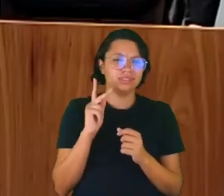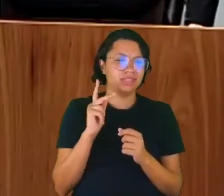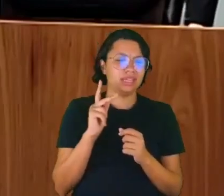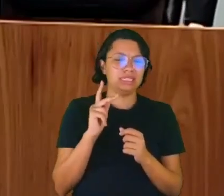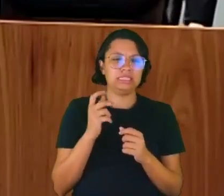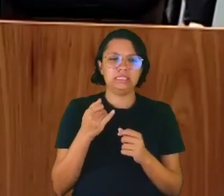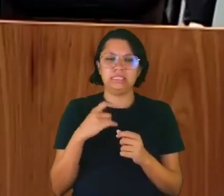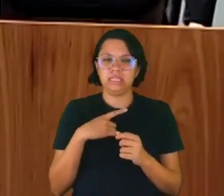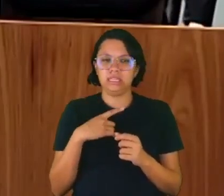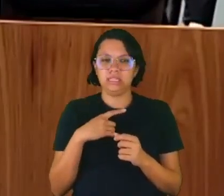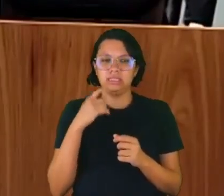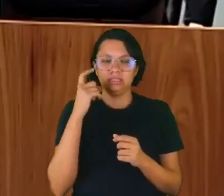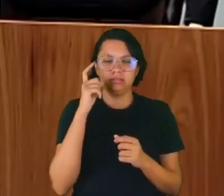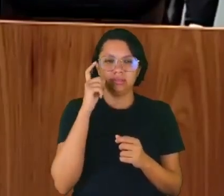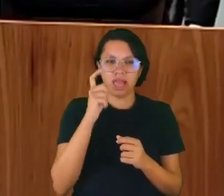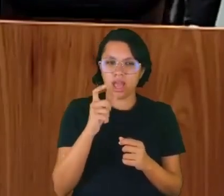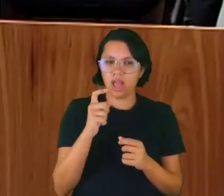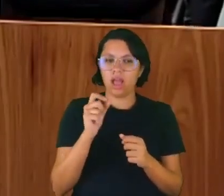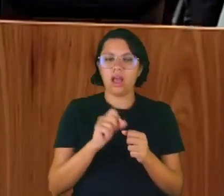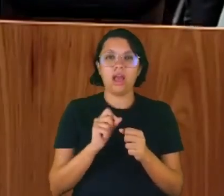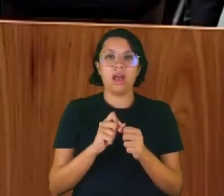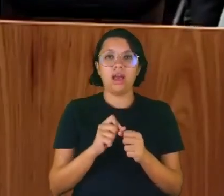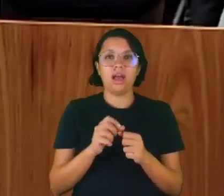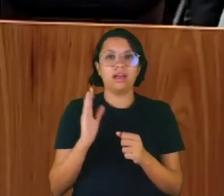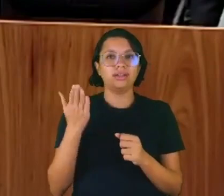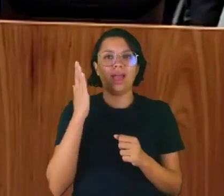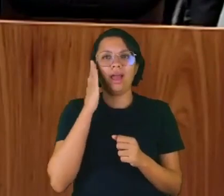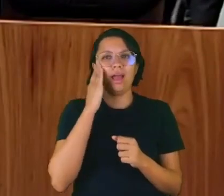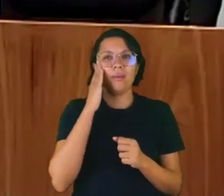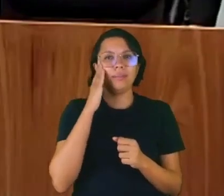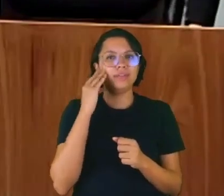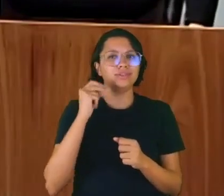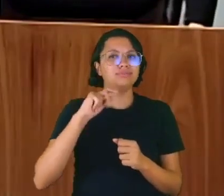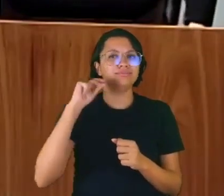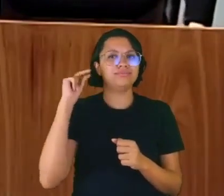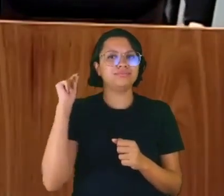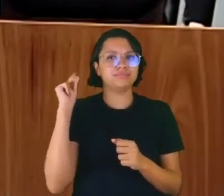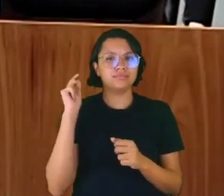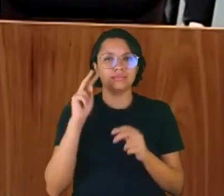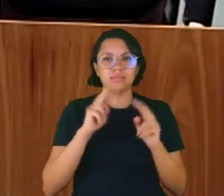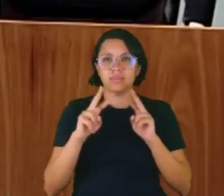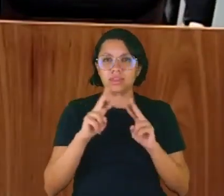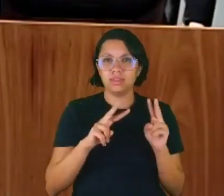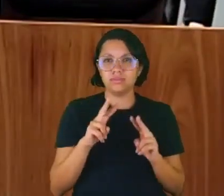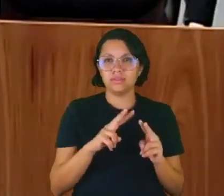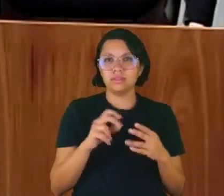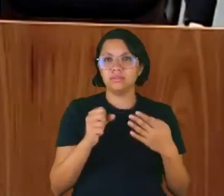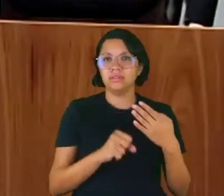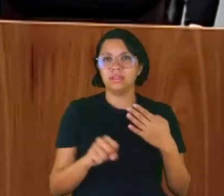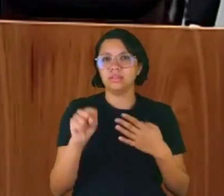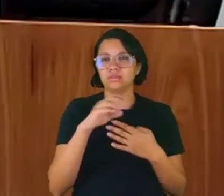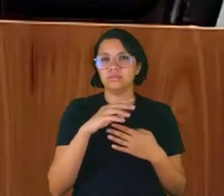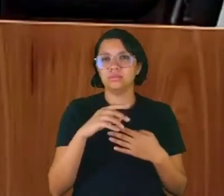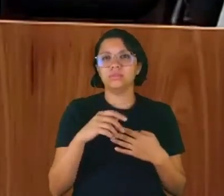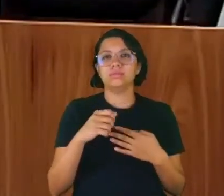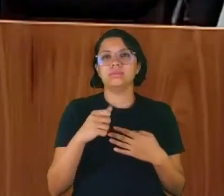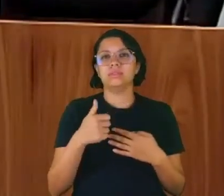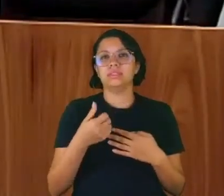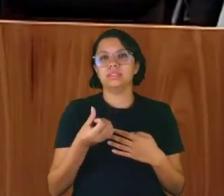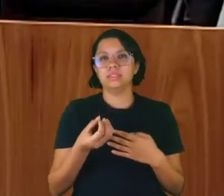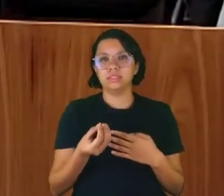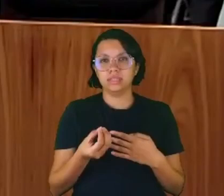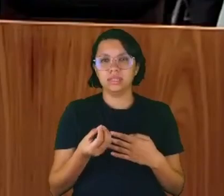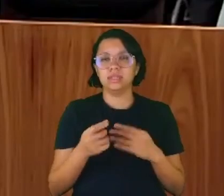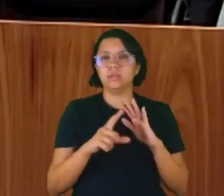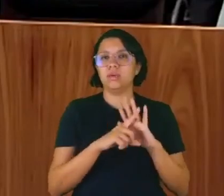prossiga, né? A gente já devia ter aprendido isso lá nas revisões da súmula 260, do artigo